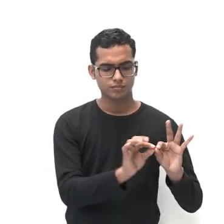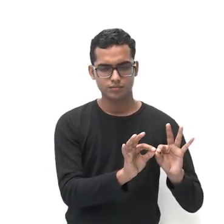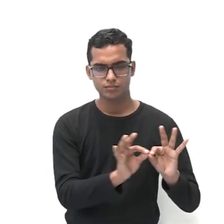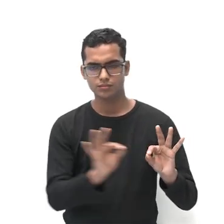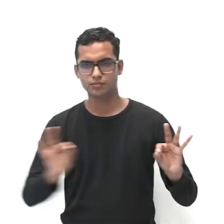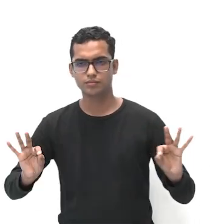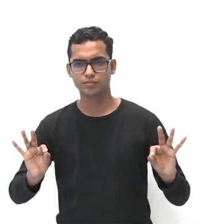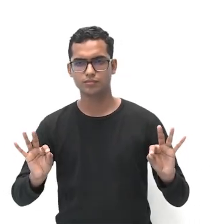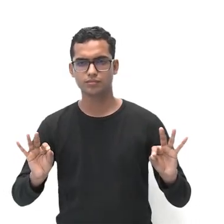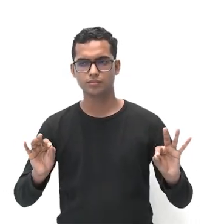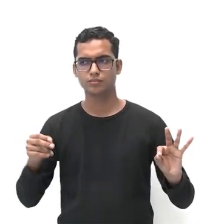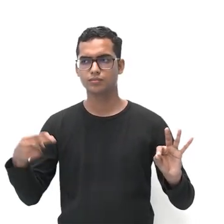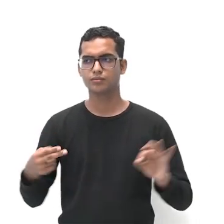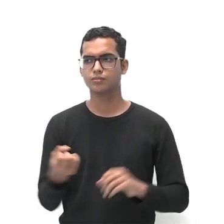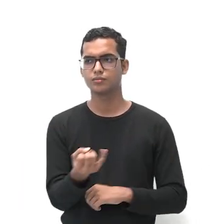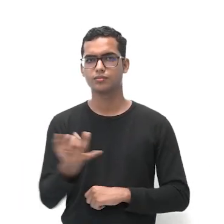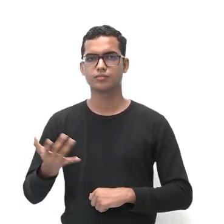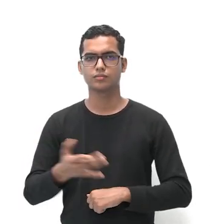a